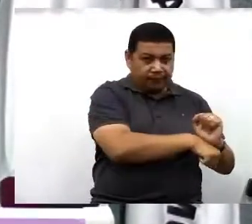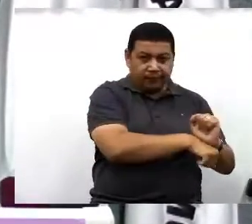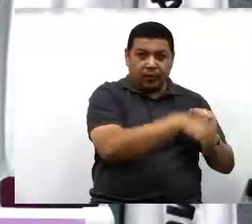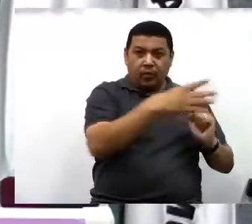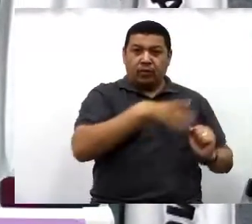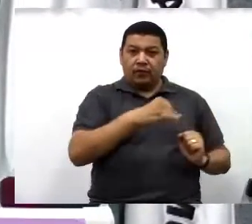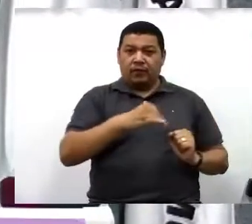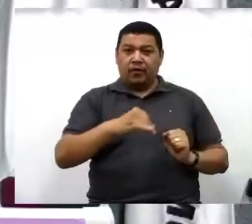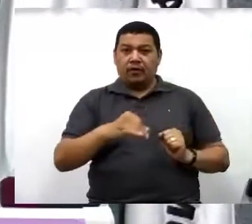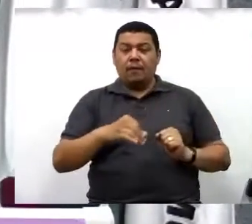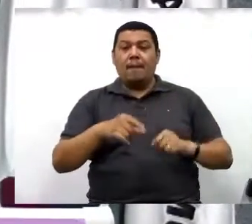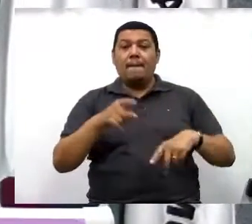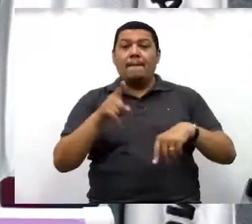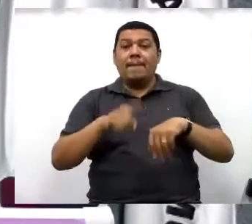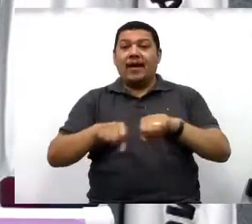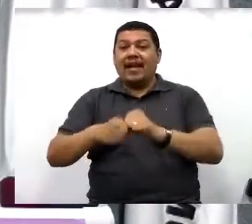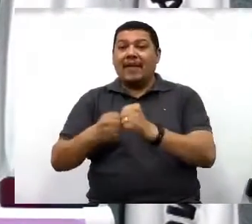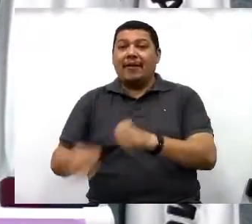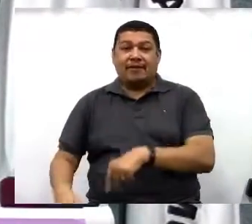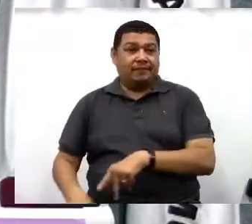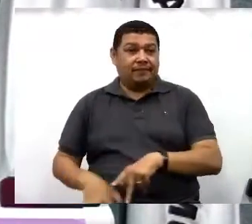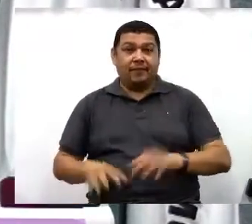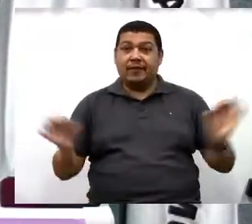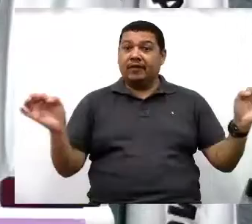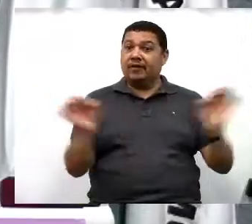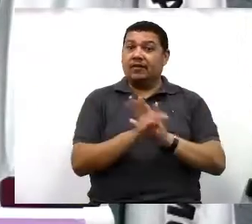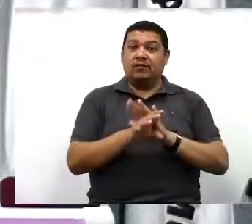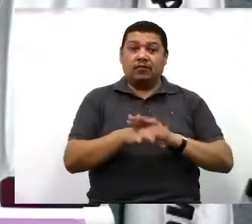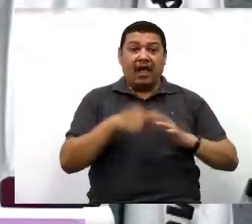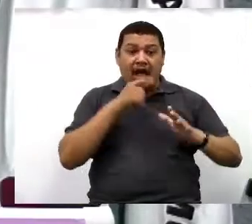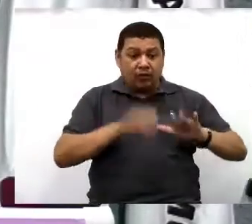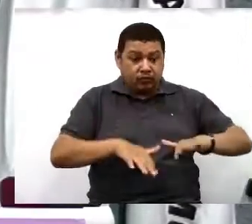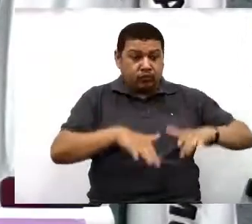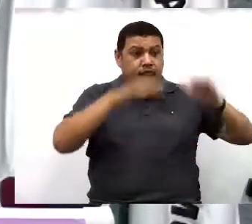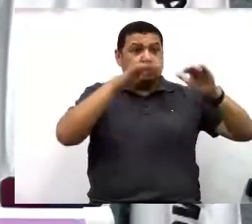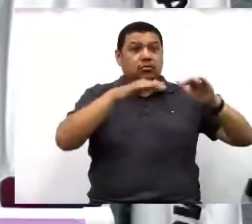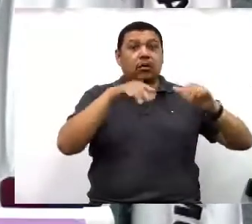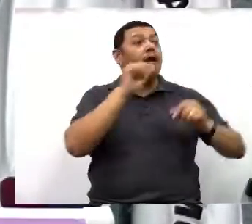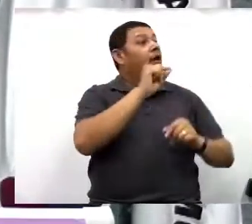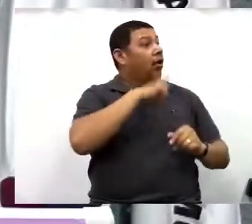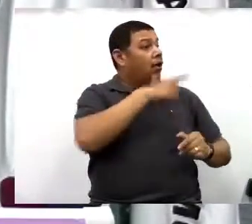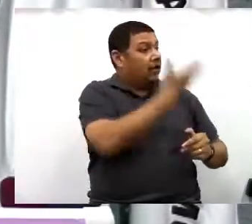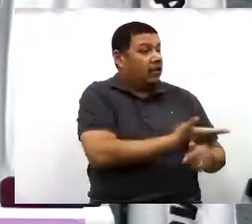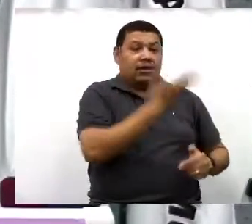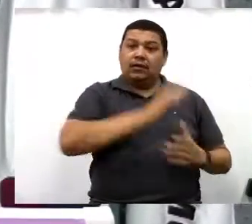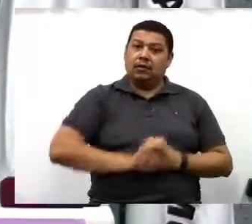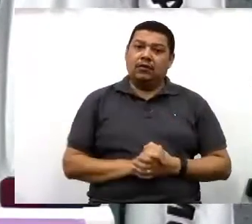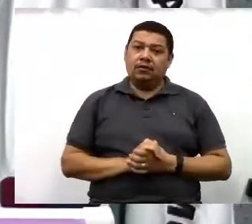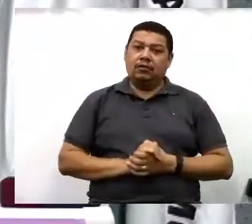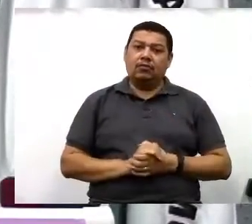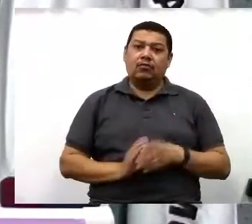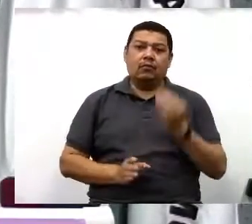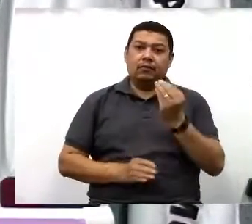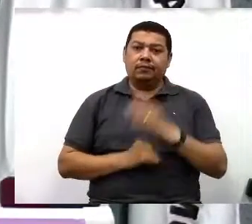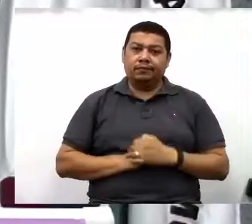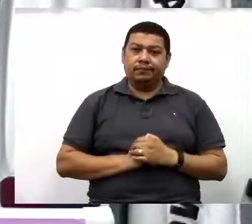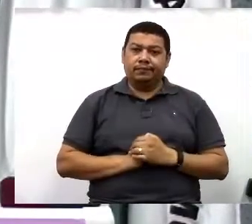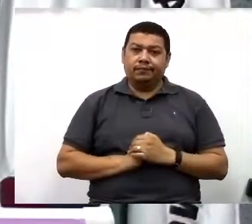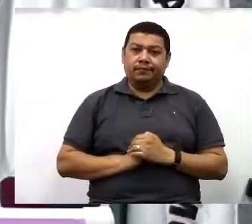perna quebrada. Depois da enchente, o que restou para esse povo?